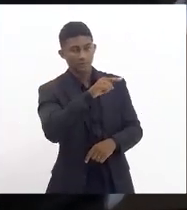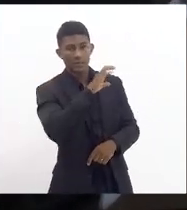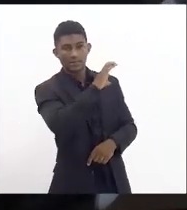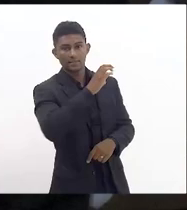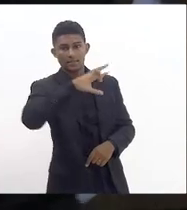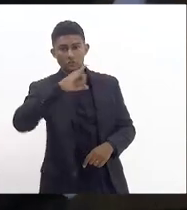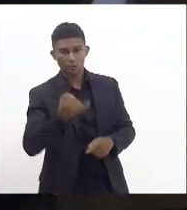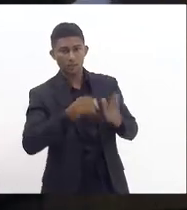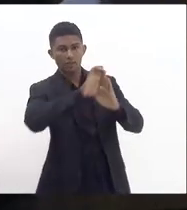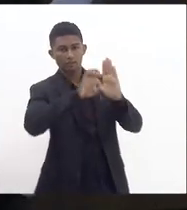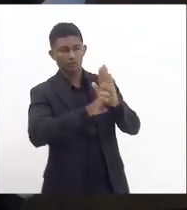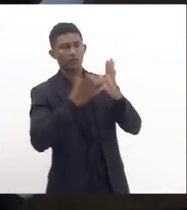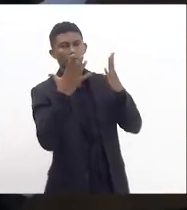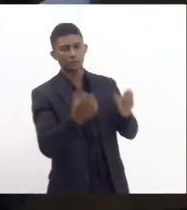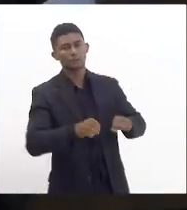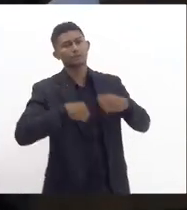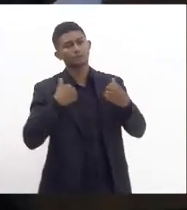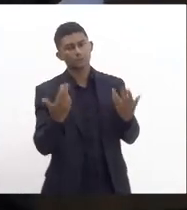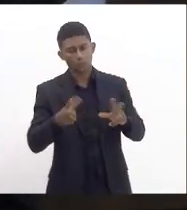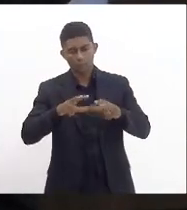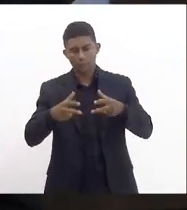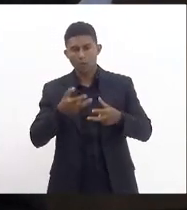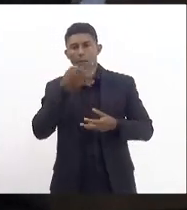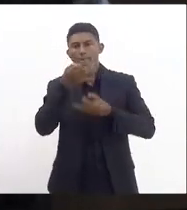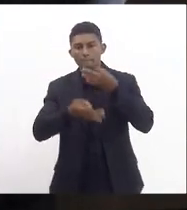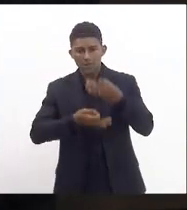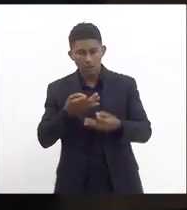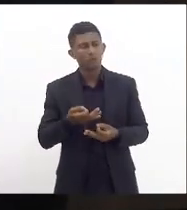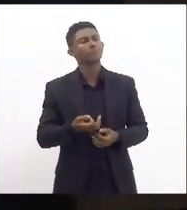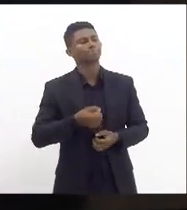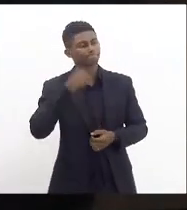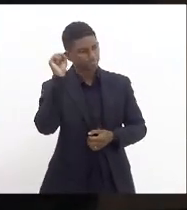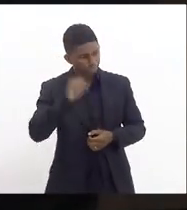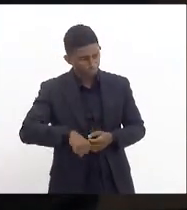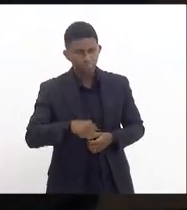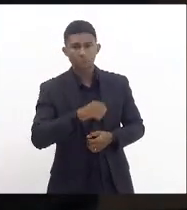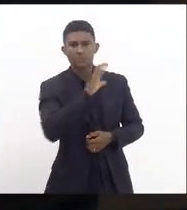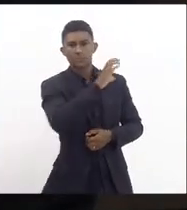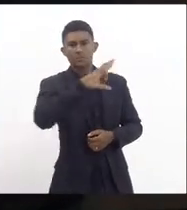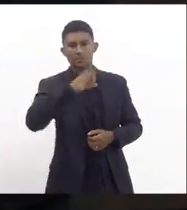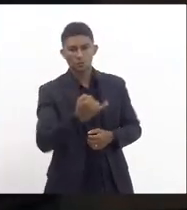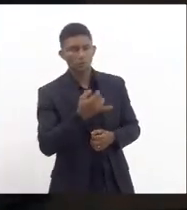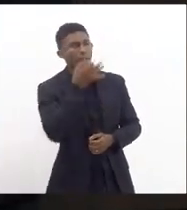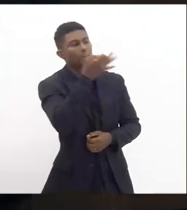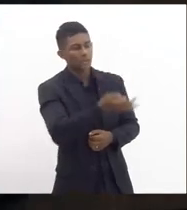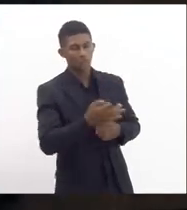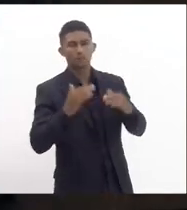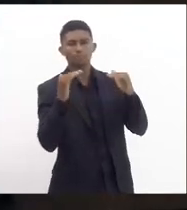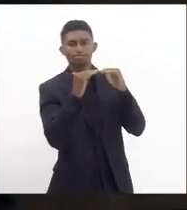emendas. Portanto, o parecer da comissão acompanha na íntegra o parecer da CCJ.